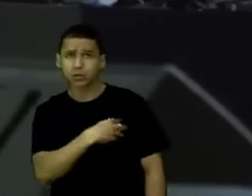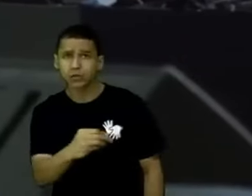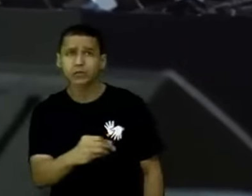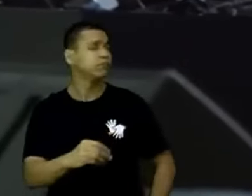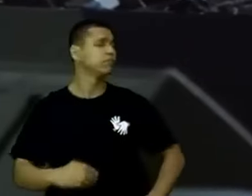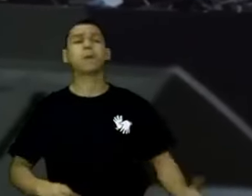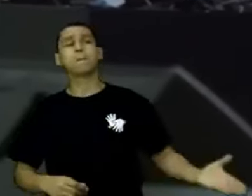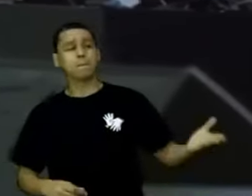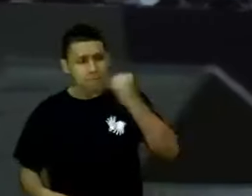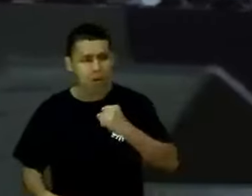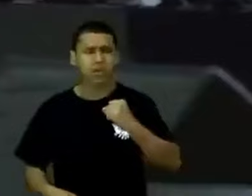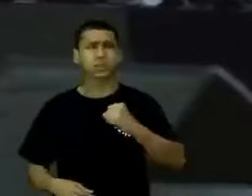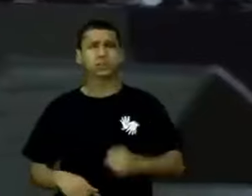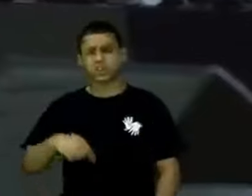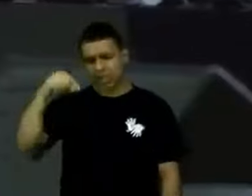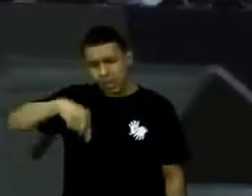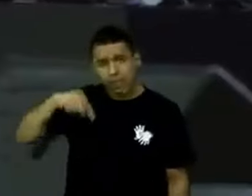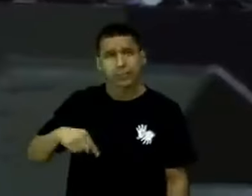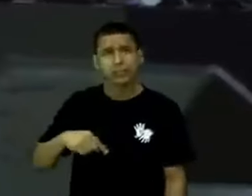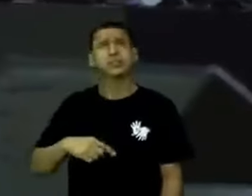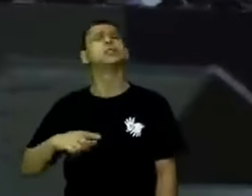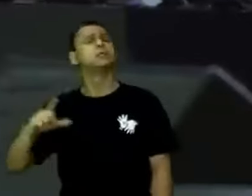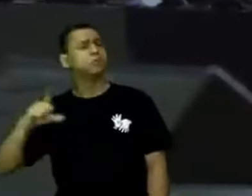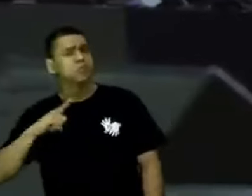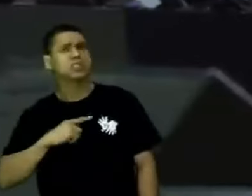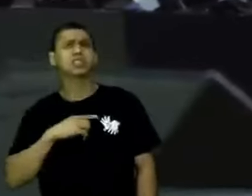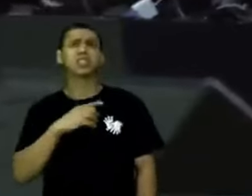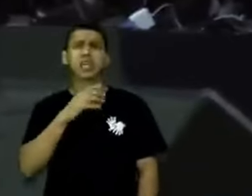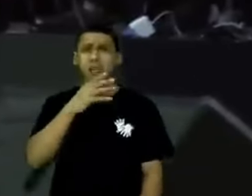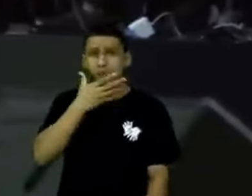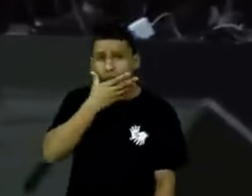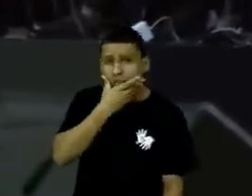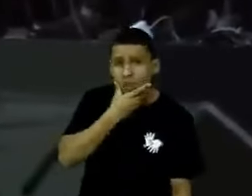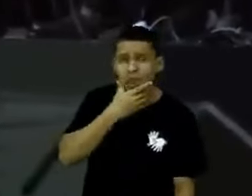vir, que tu vai ver se não tem uma mãe ligada aqui dentro.